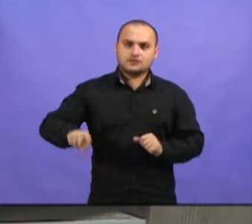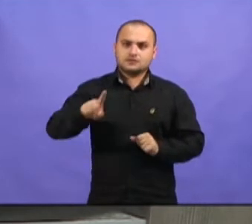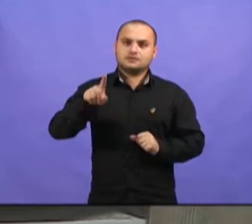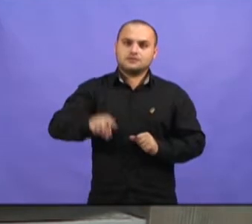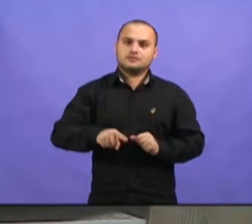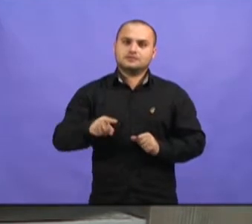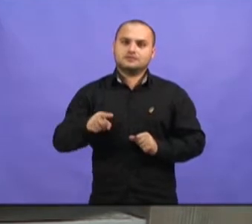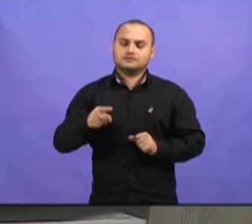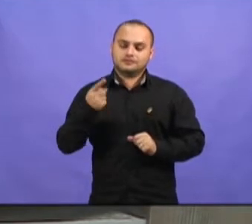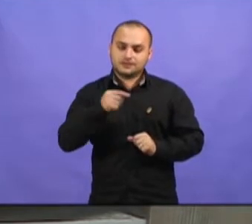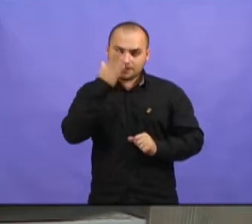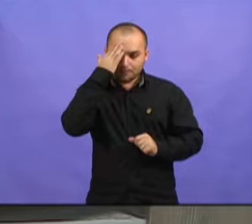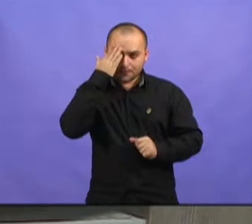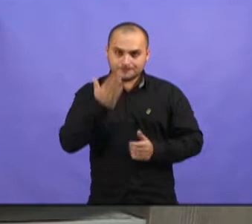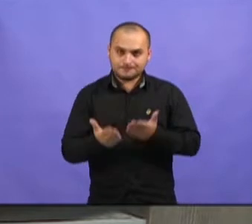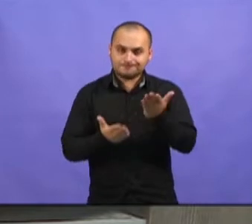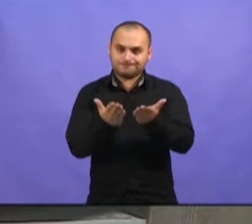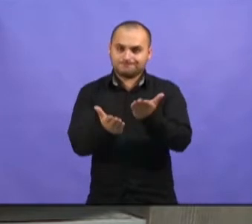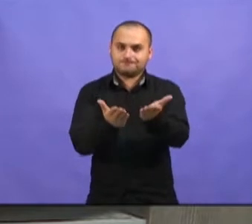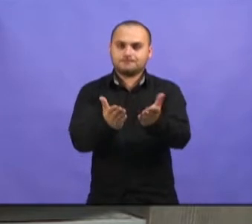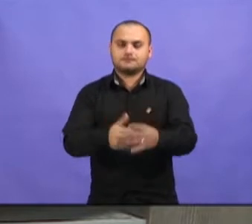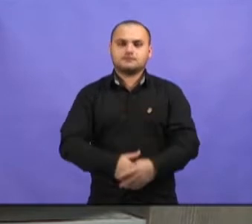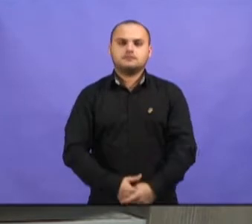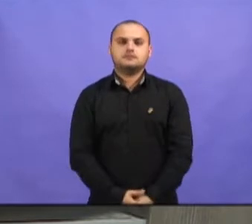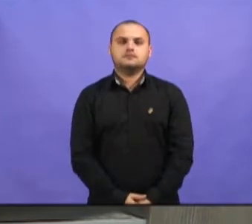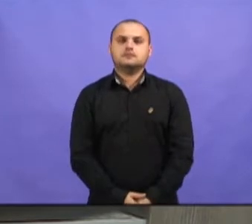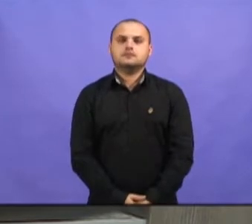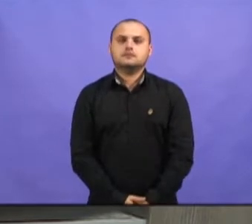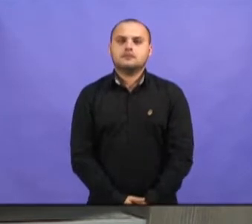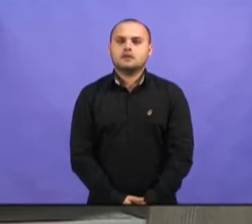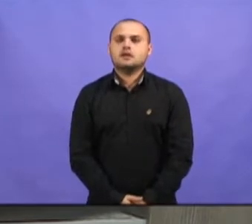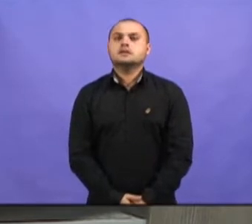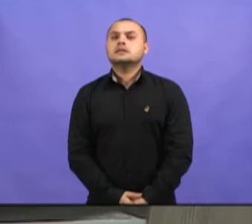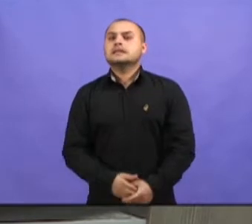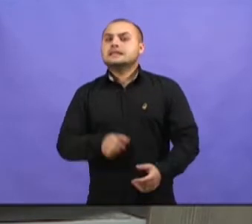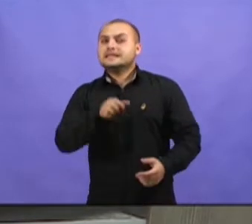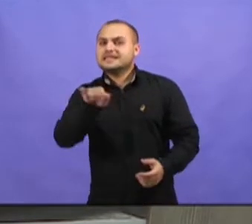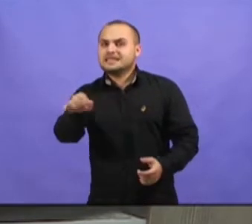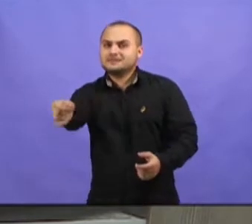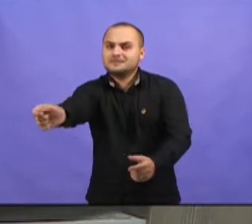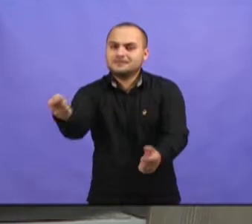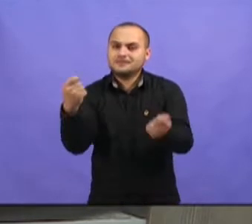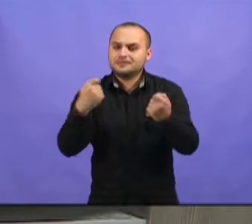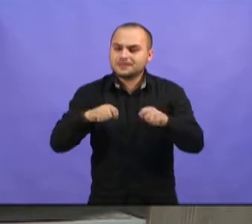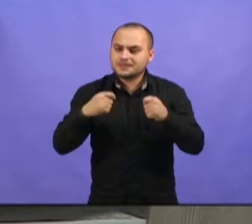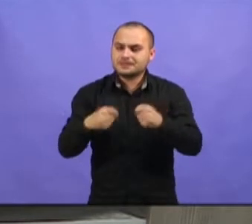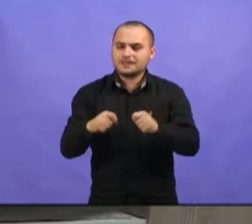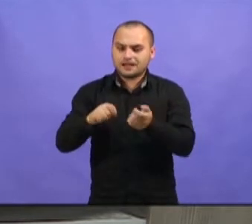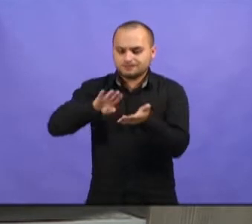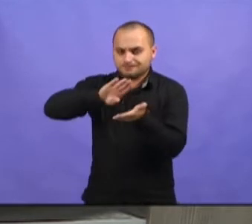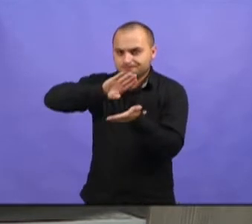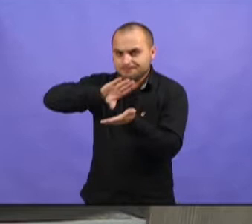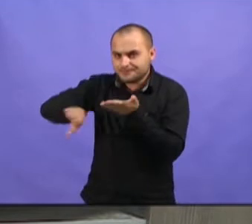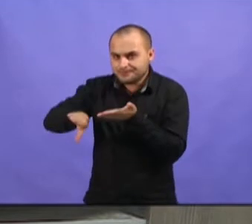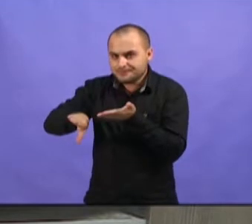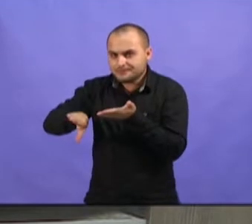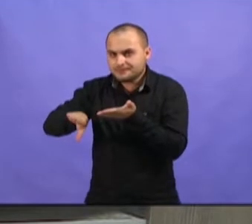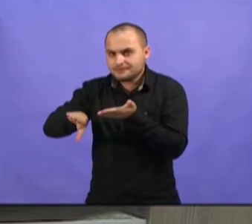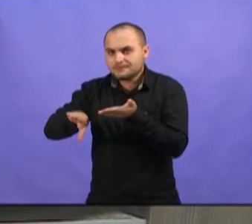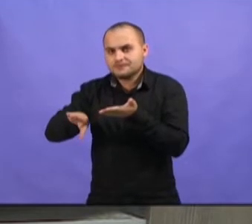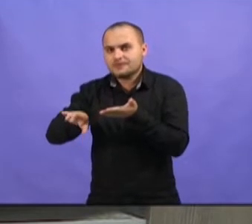para o tratamento. Quando necessária a retirada da próstata, quais as consequências disso? Quais